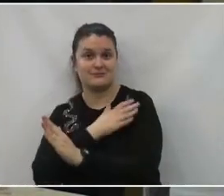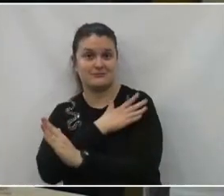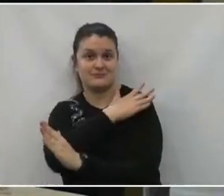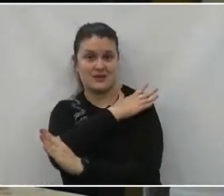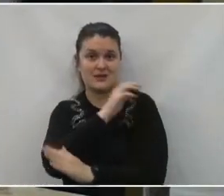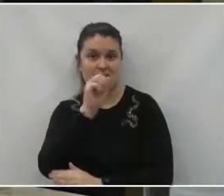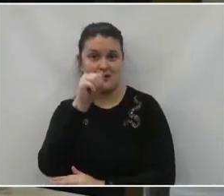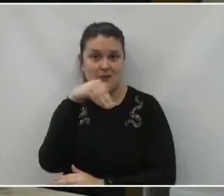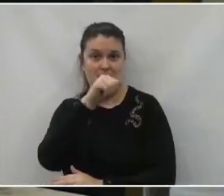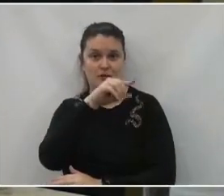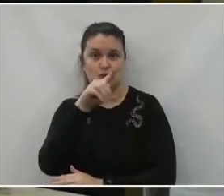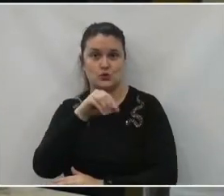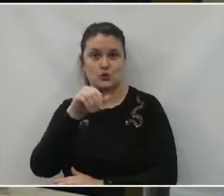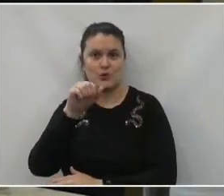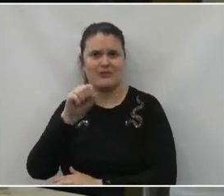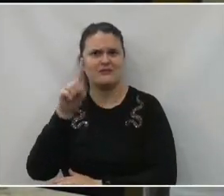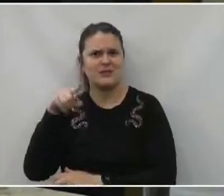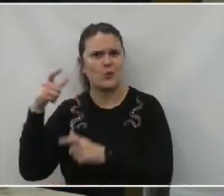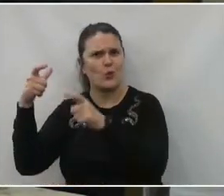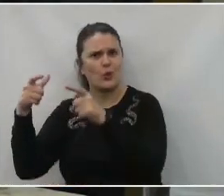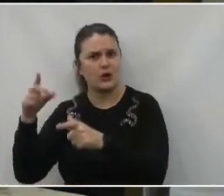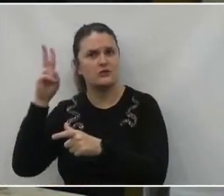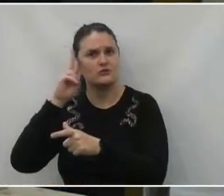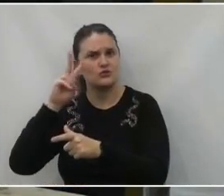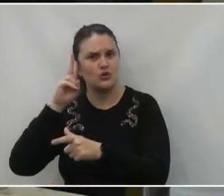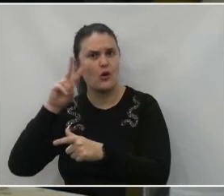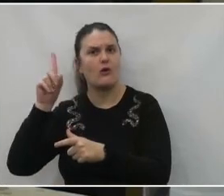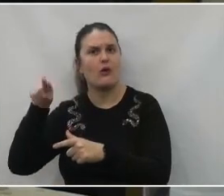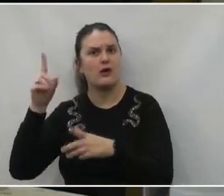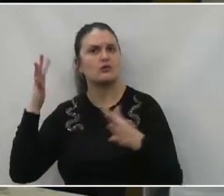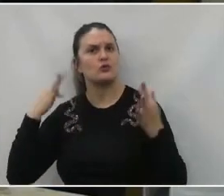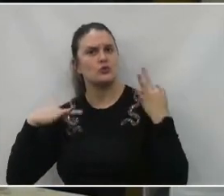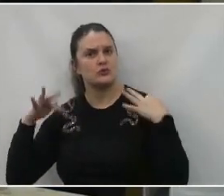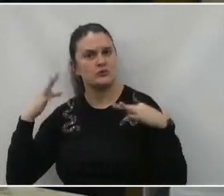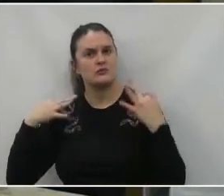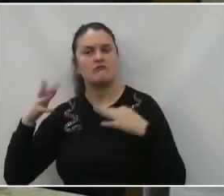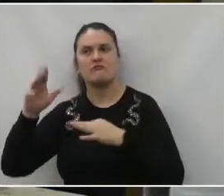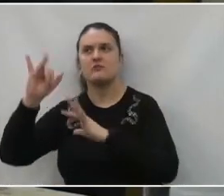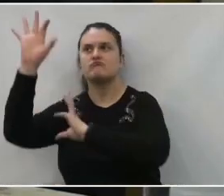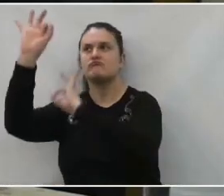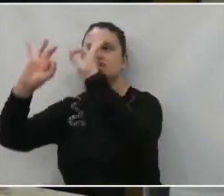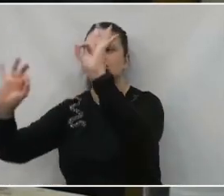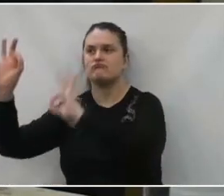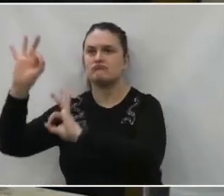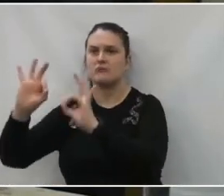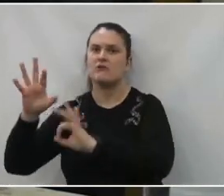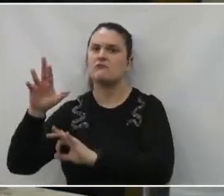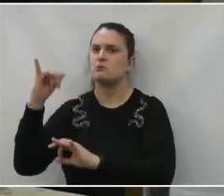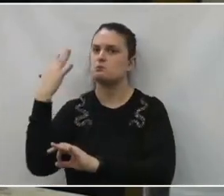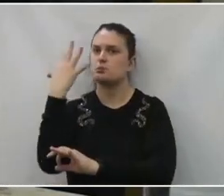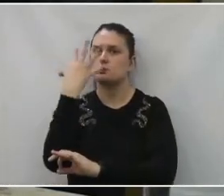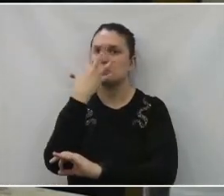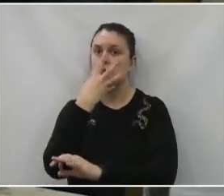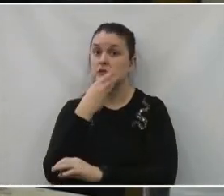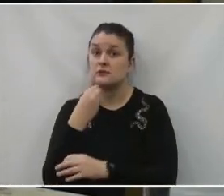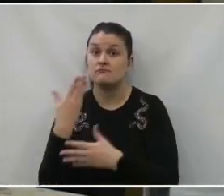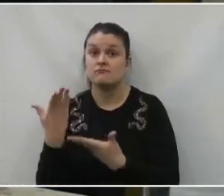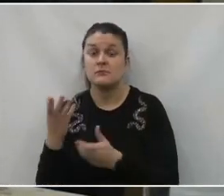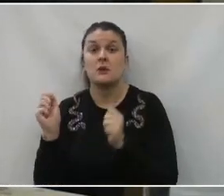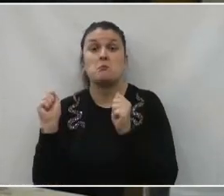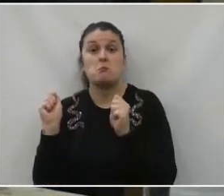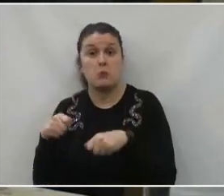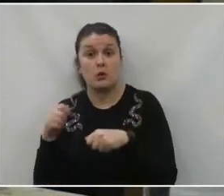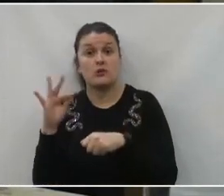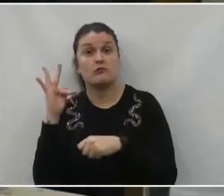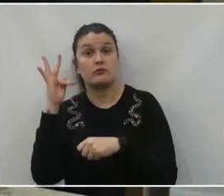que será restaurado, que será refeito e ficará muito bonito. E poderá, como já foi dito nessa Casa de